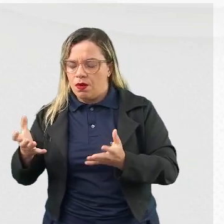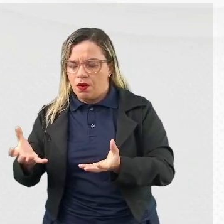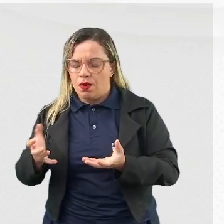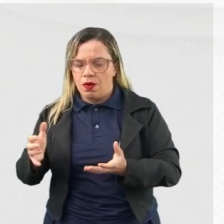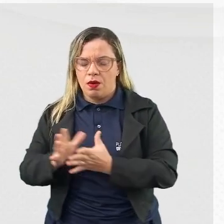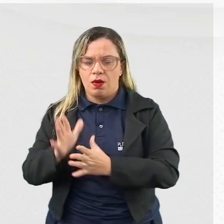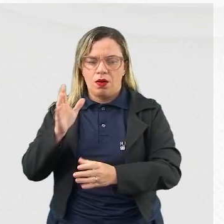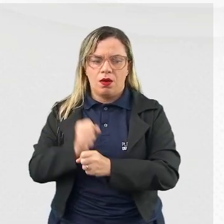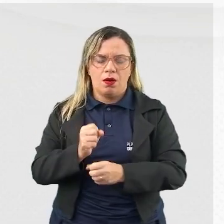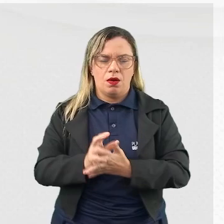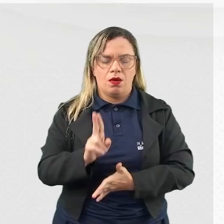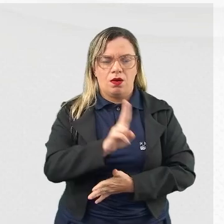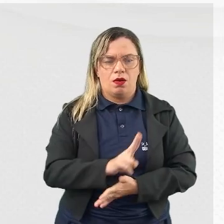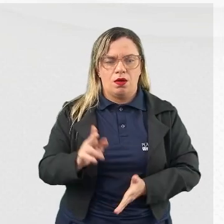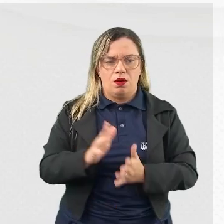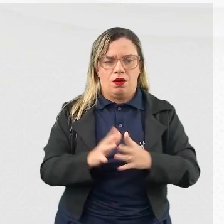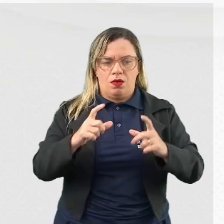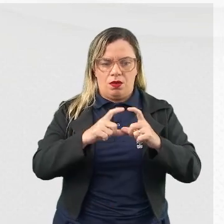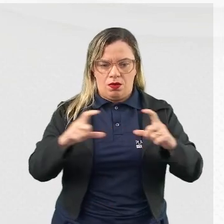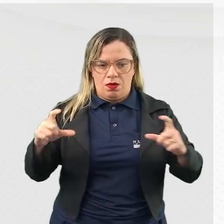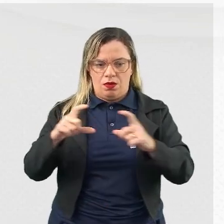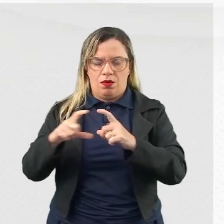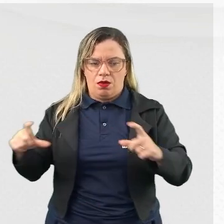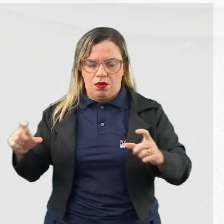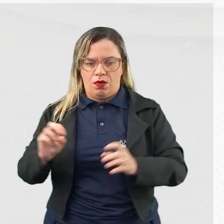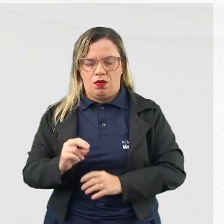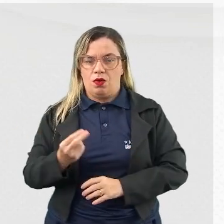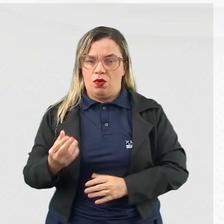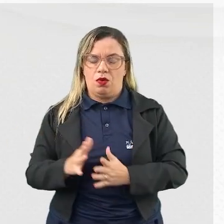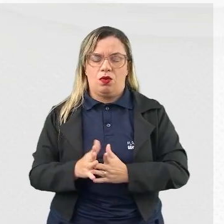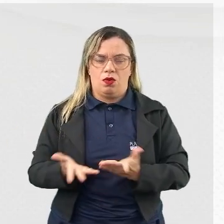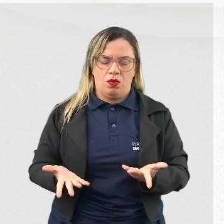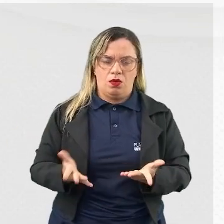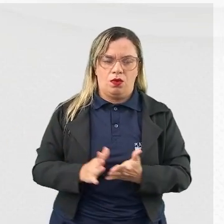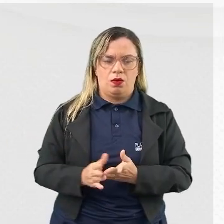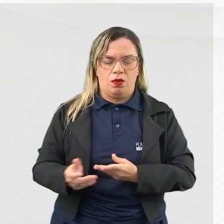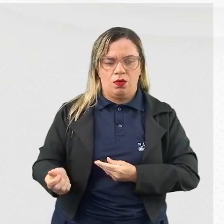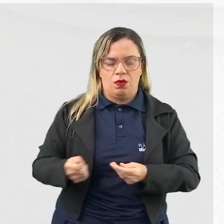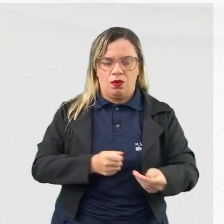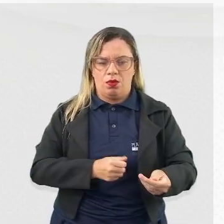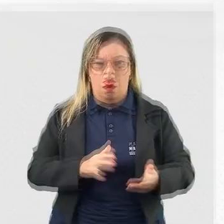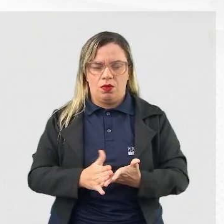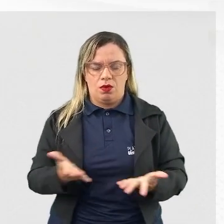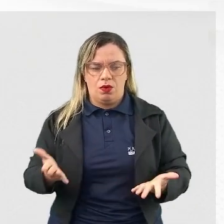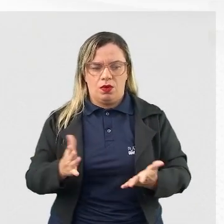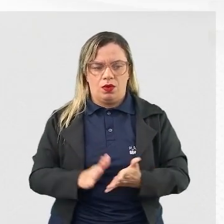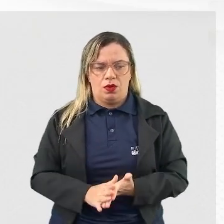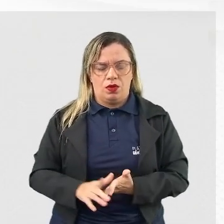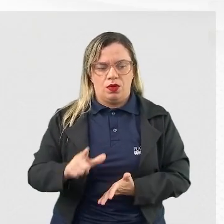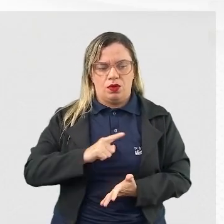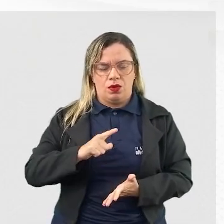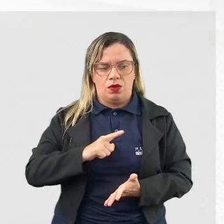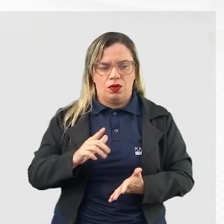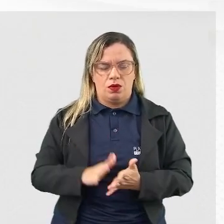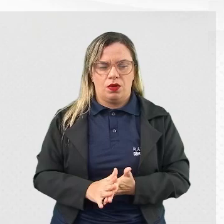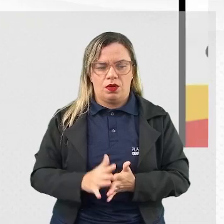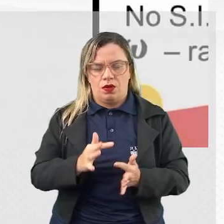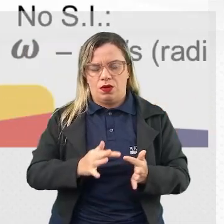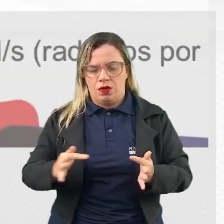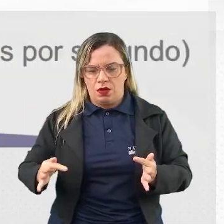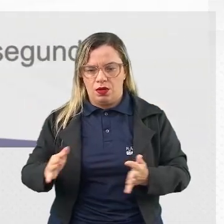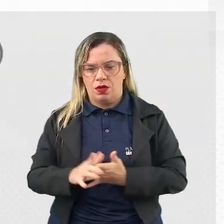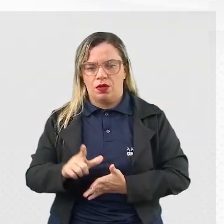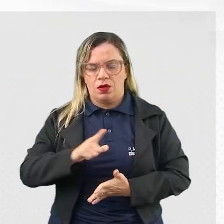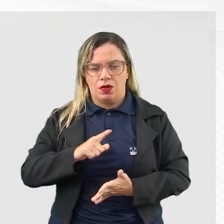frequência, usa uma dessas fórmulas aí. Ou vice-versa, tiver a frequência, quiser calcular o período, tá aí. Beleza? Vamos